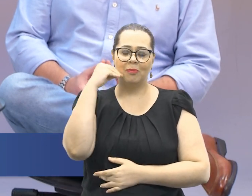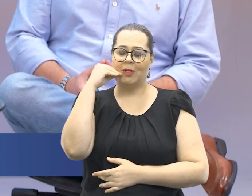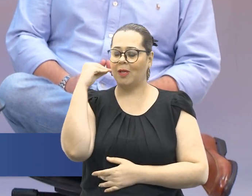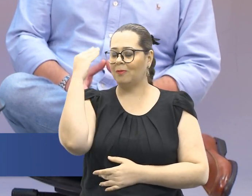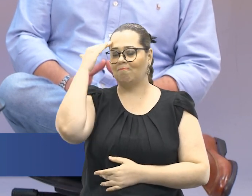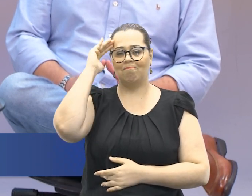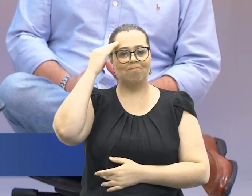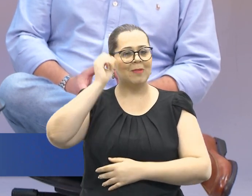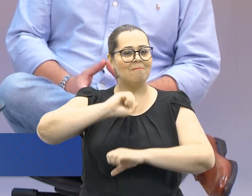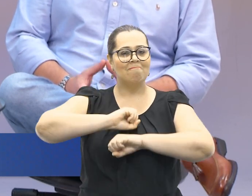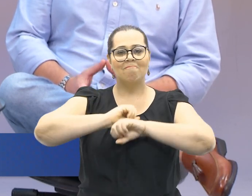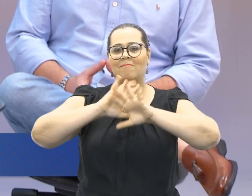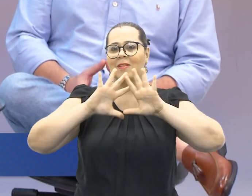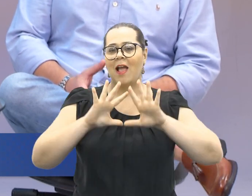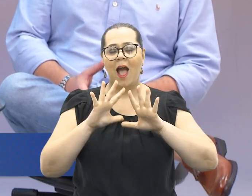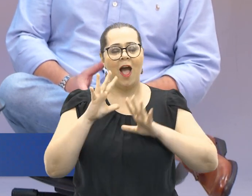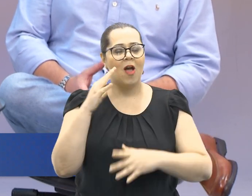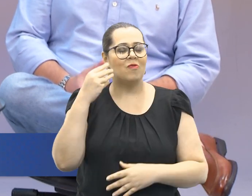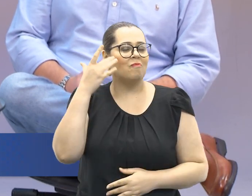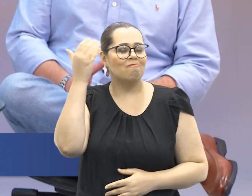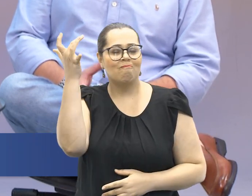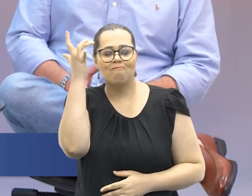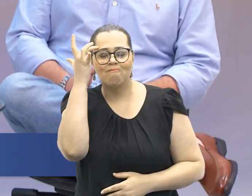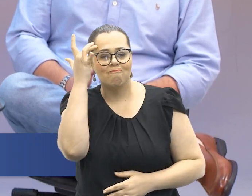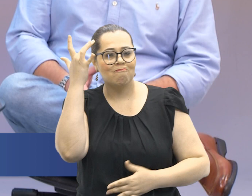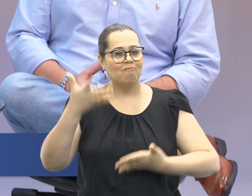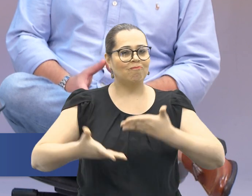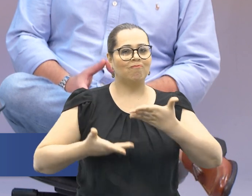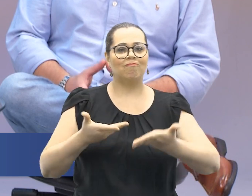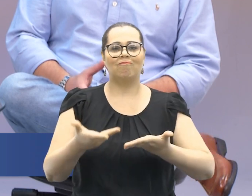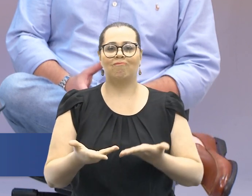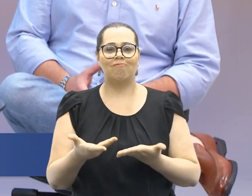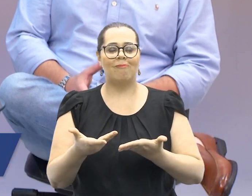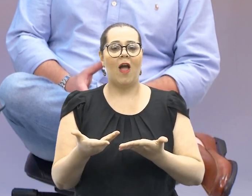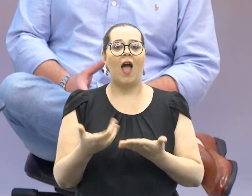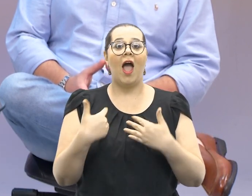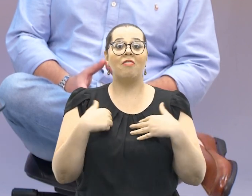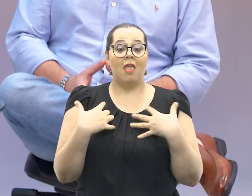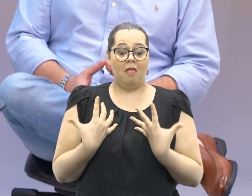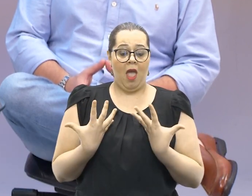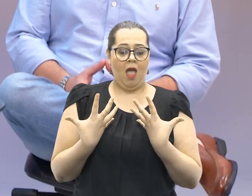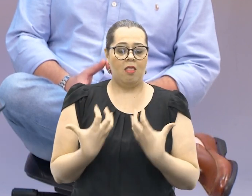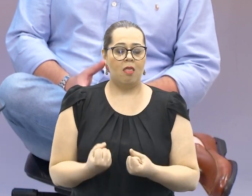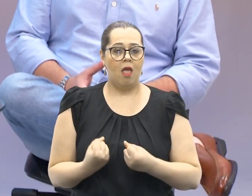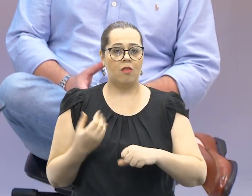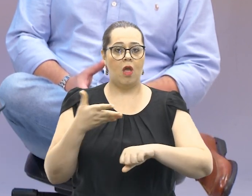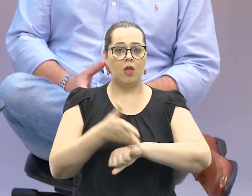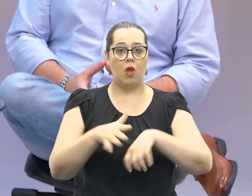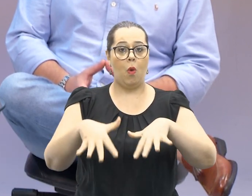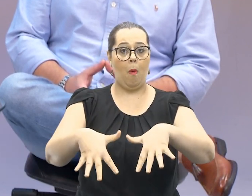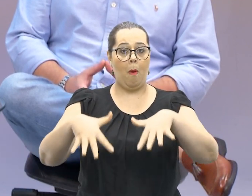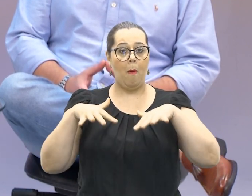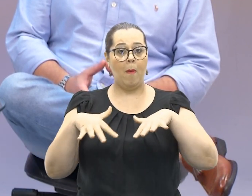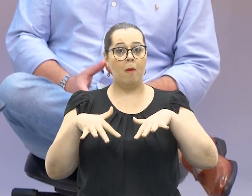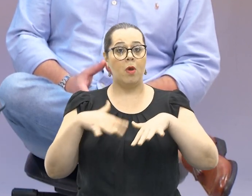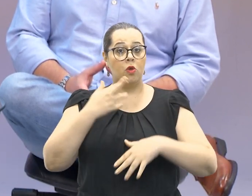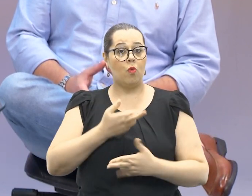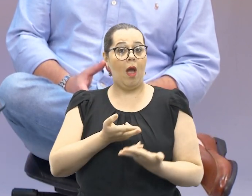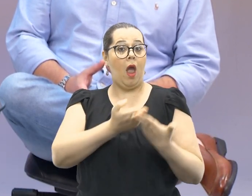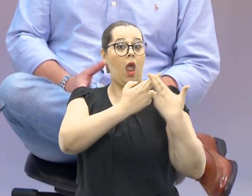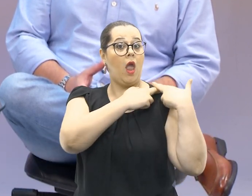enriquecedora. A gente, quando assume no parlamento a responsabilidade de estar criando